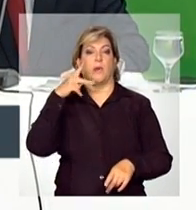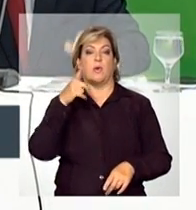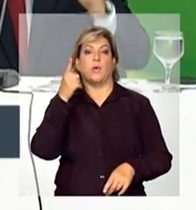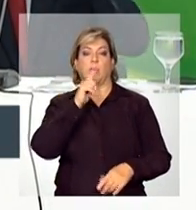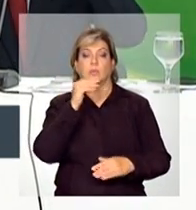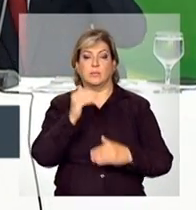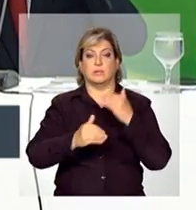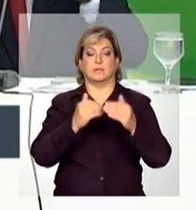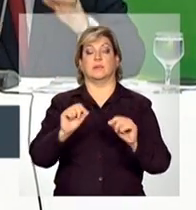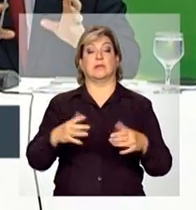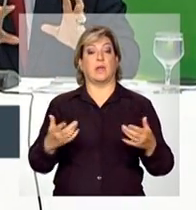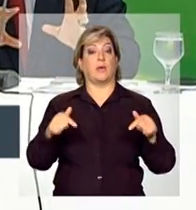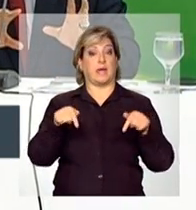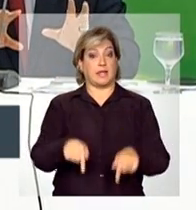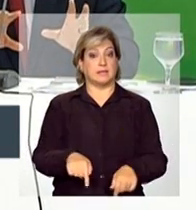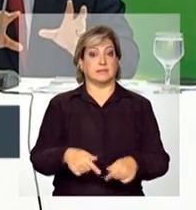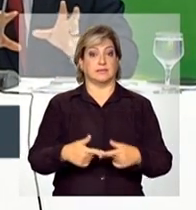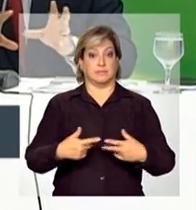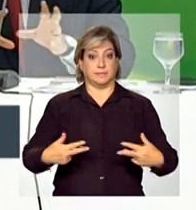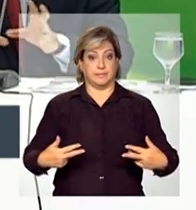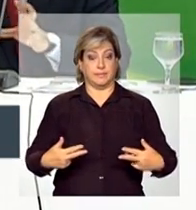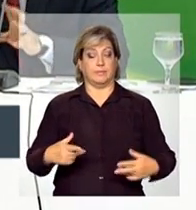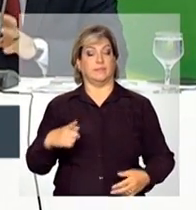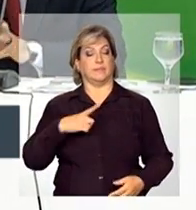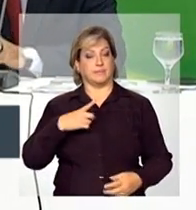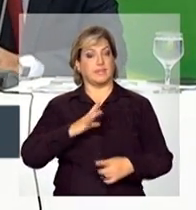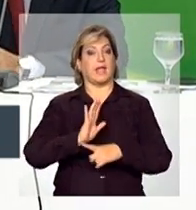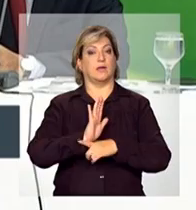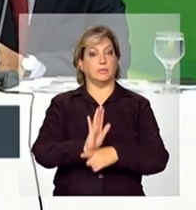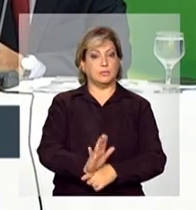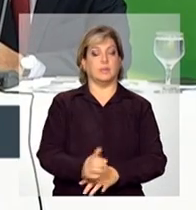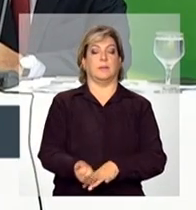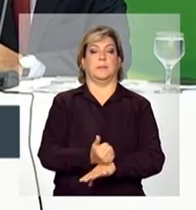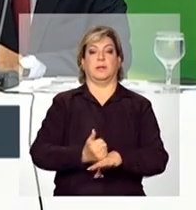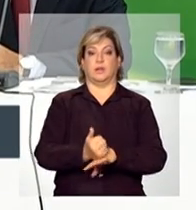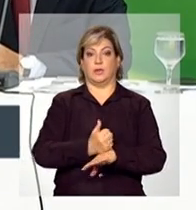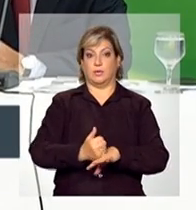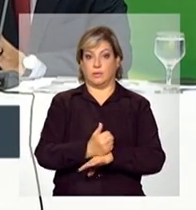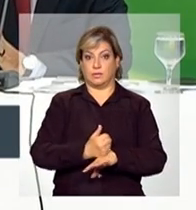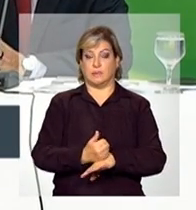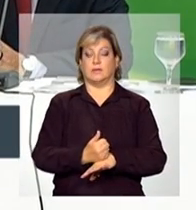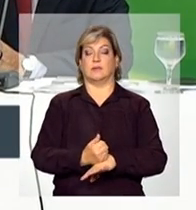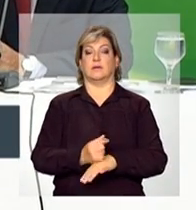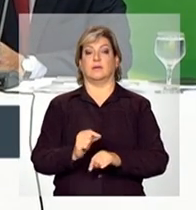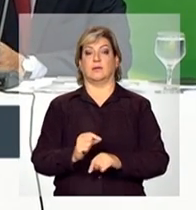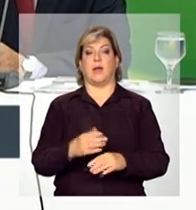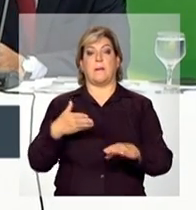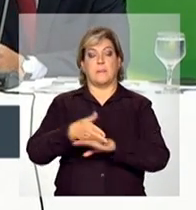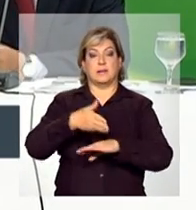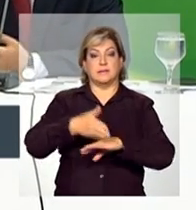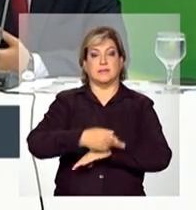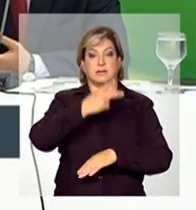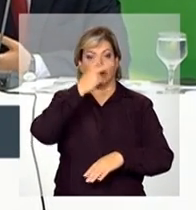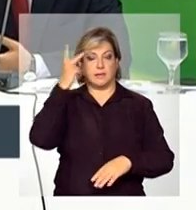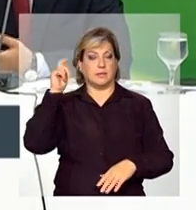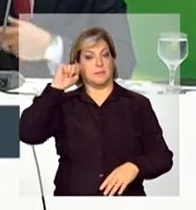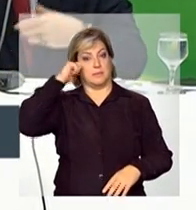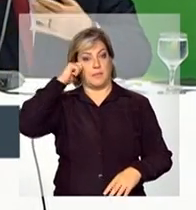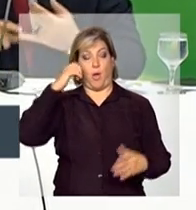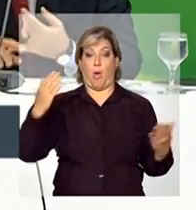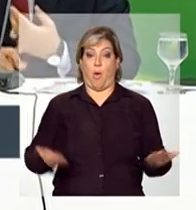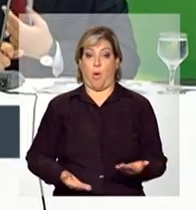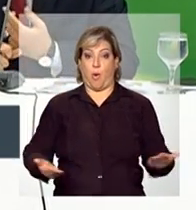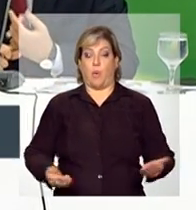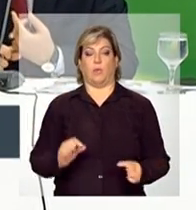tivemos então isso está ajudando a melhorar de forma substantiva a participação da população negra hoje